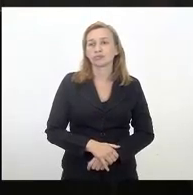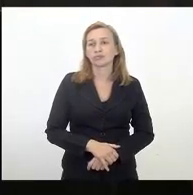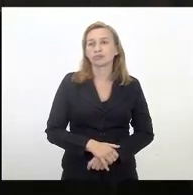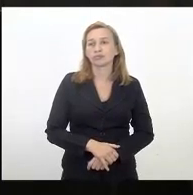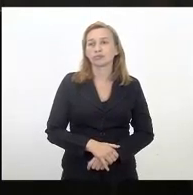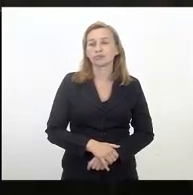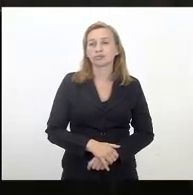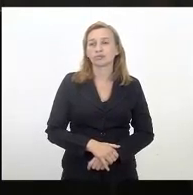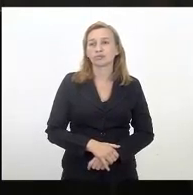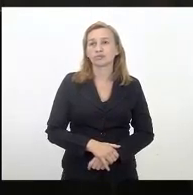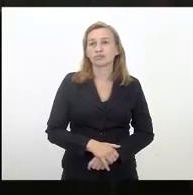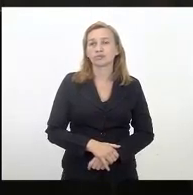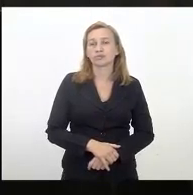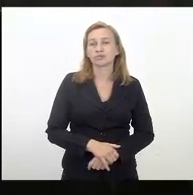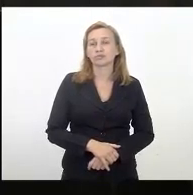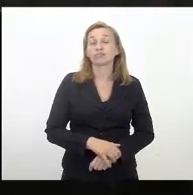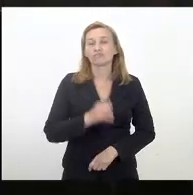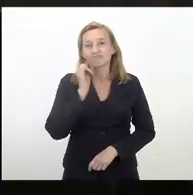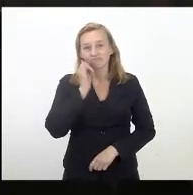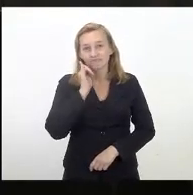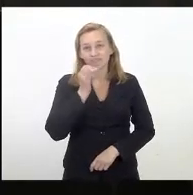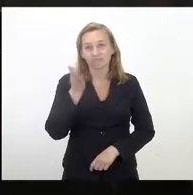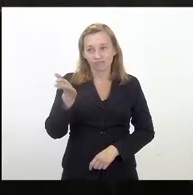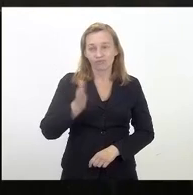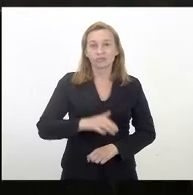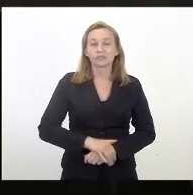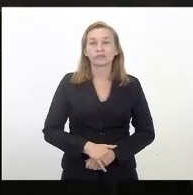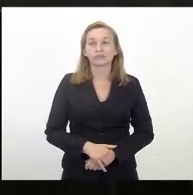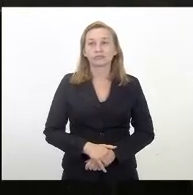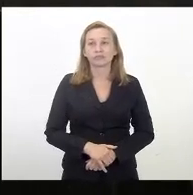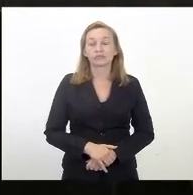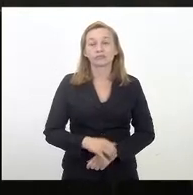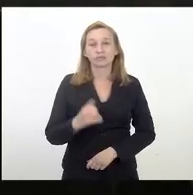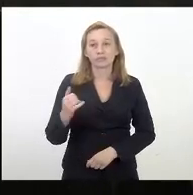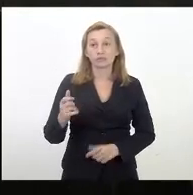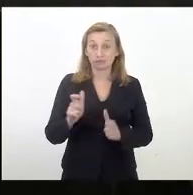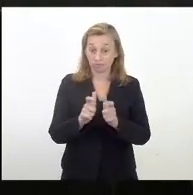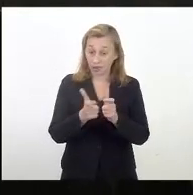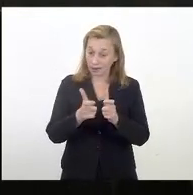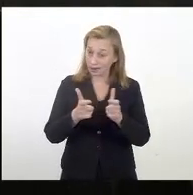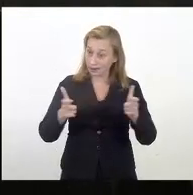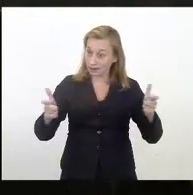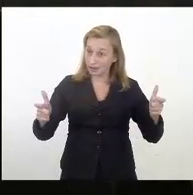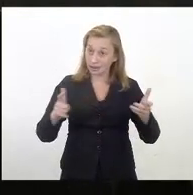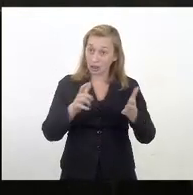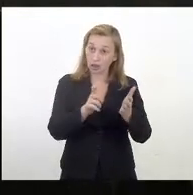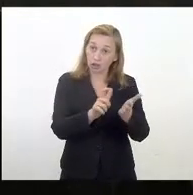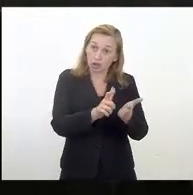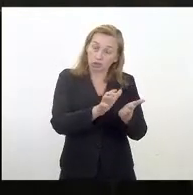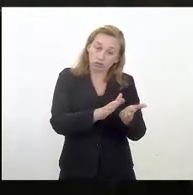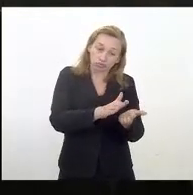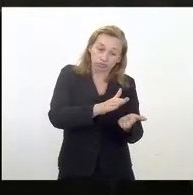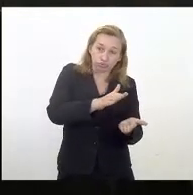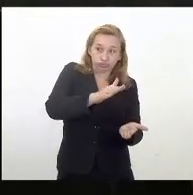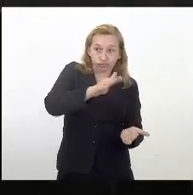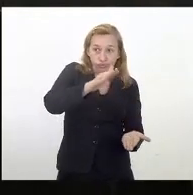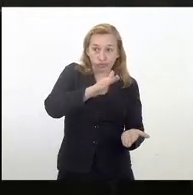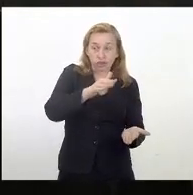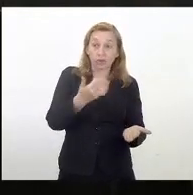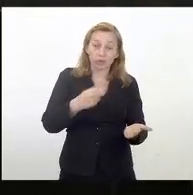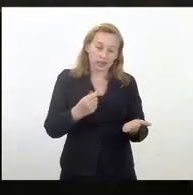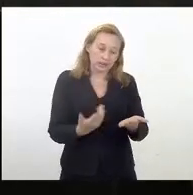ó e vou chegar lá porque o relatório é bastante grande eu tenho que ir virando